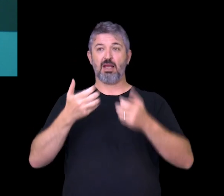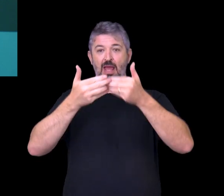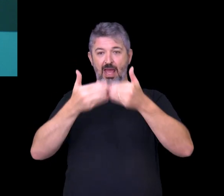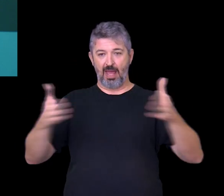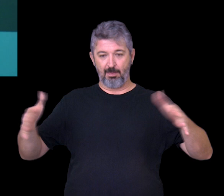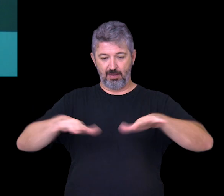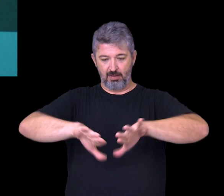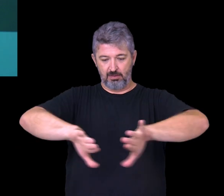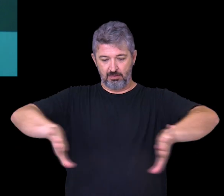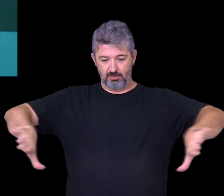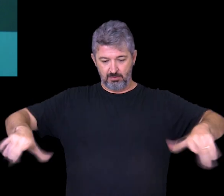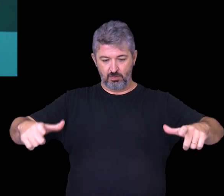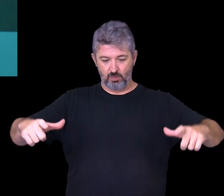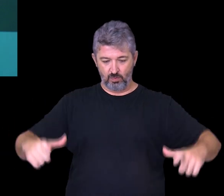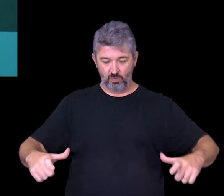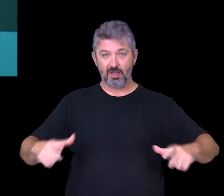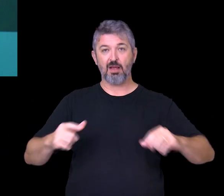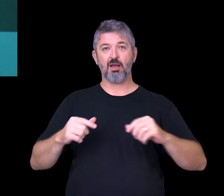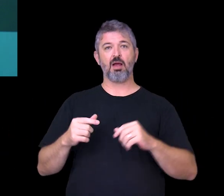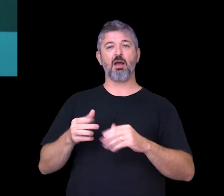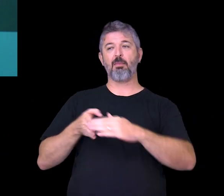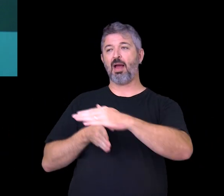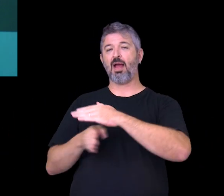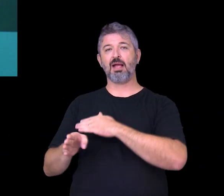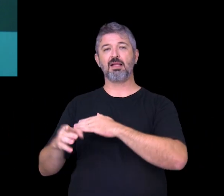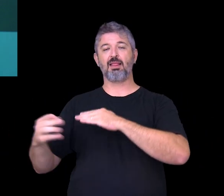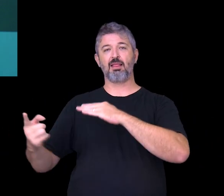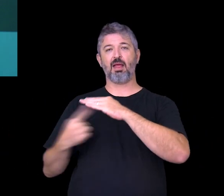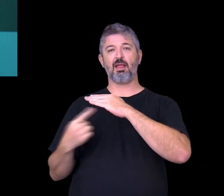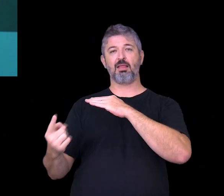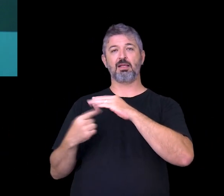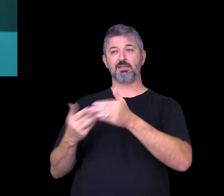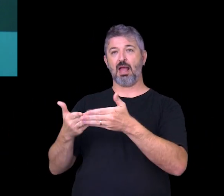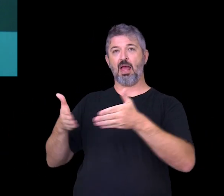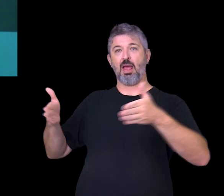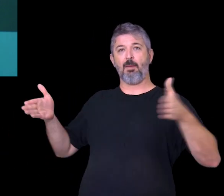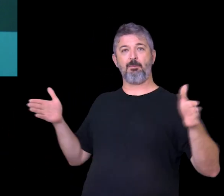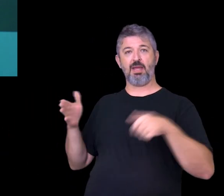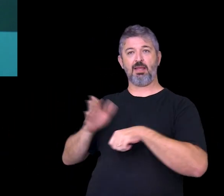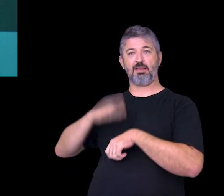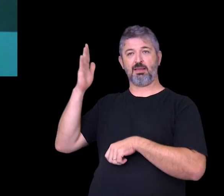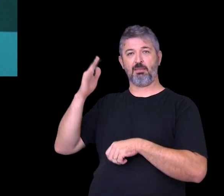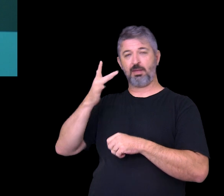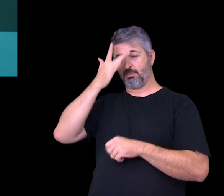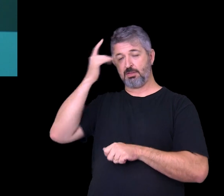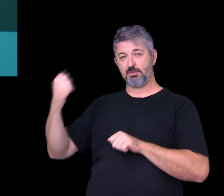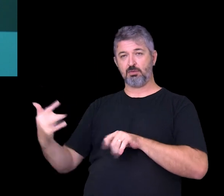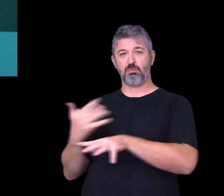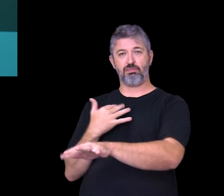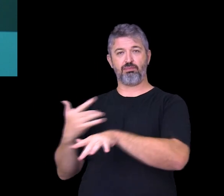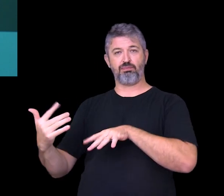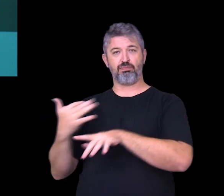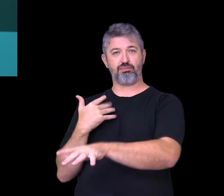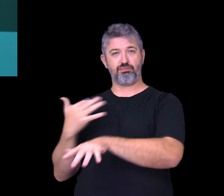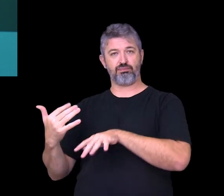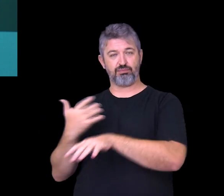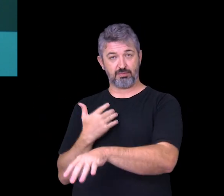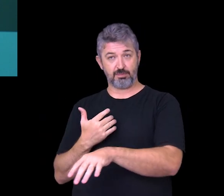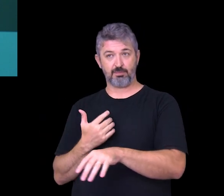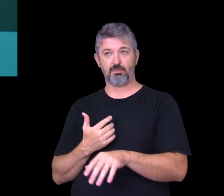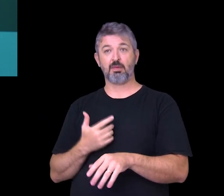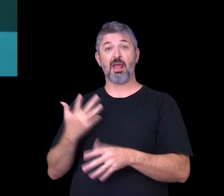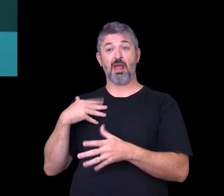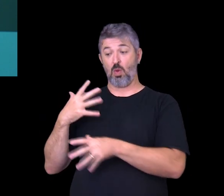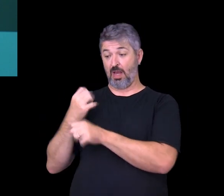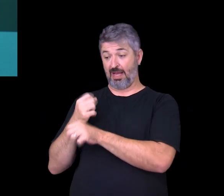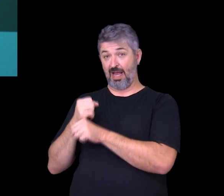fazer uma saída mais aberta para deslocar as pessoas de dentro do plenário. E aí levei os cálculos do Joaquim